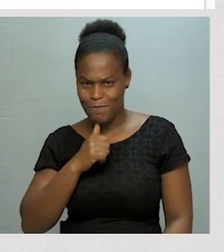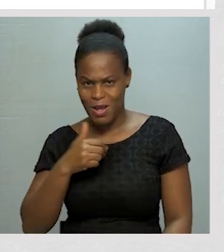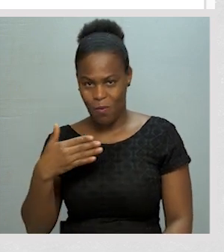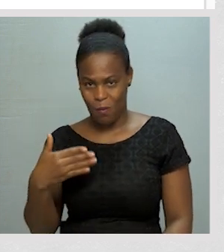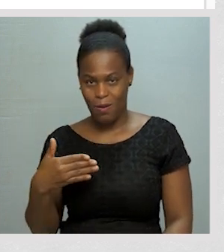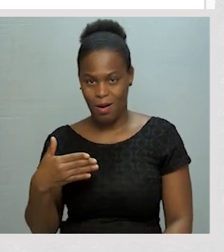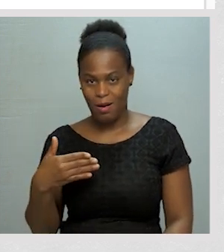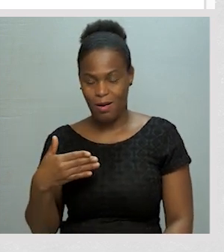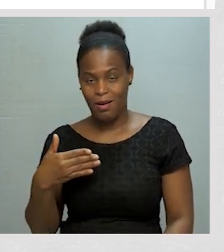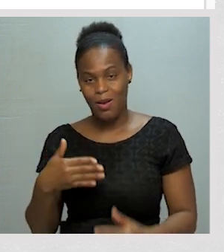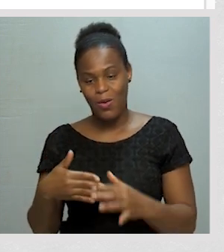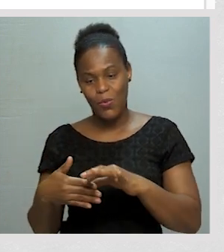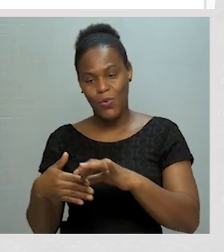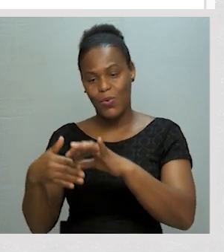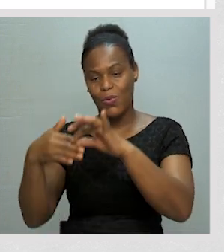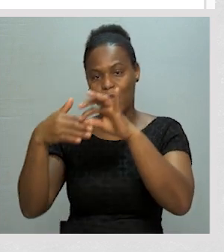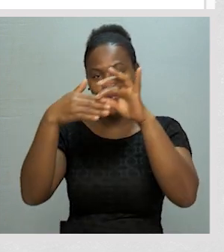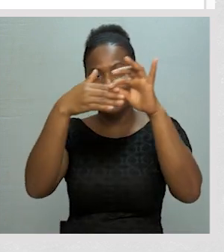Ok?